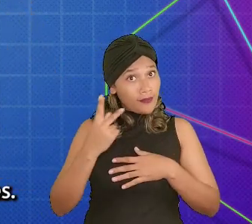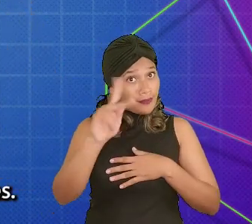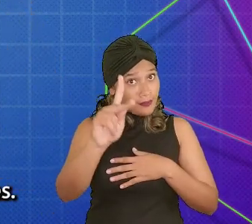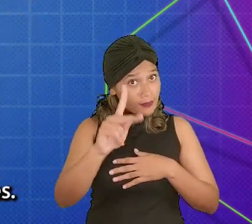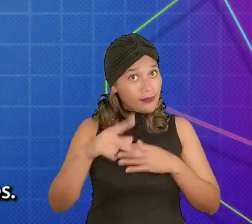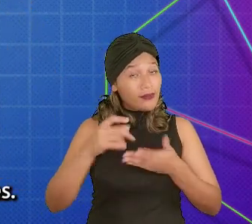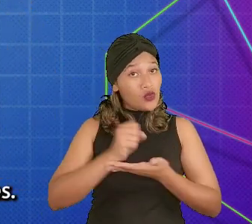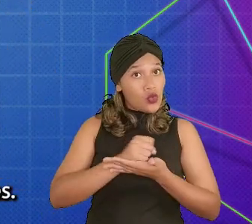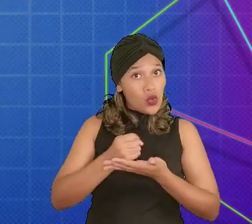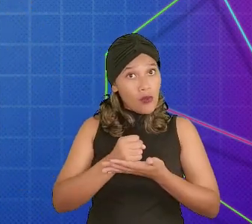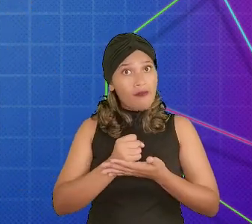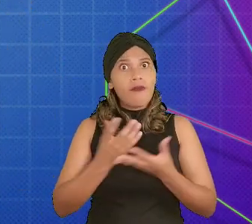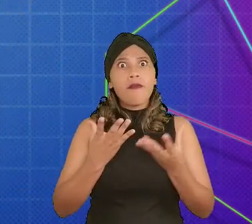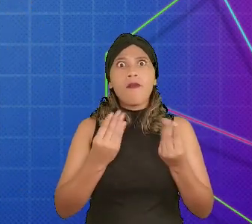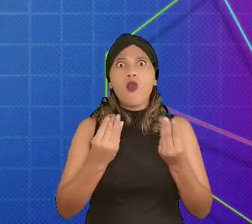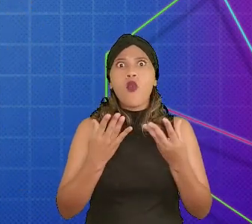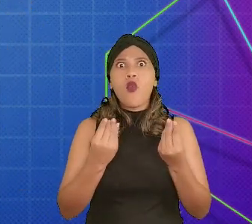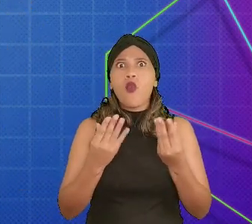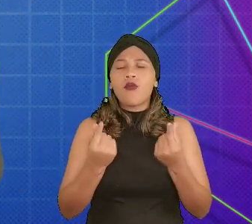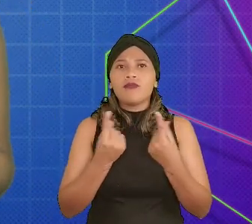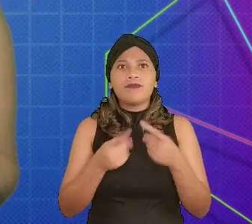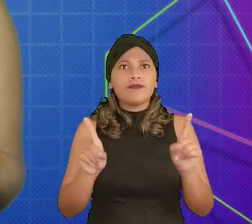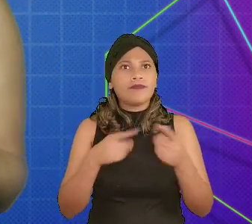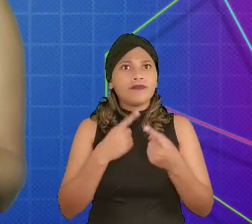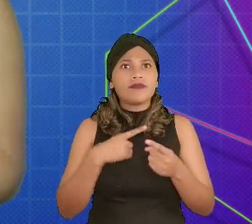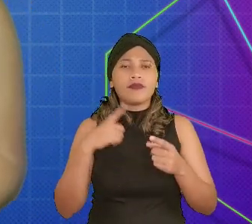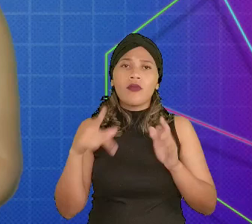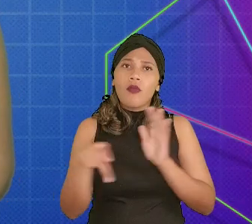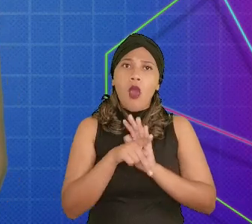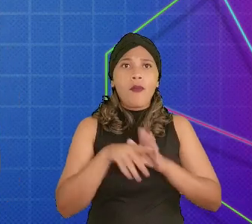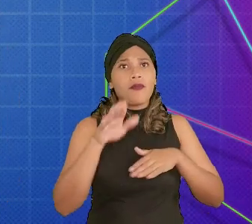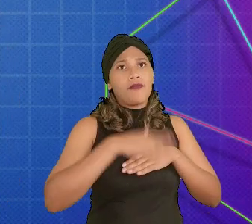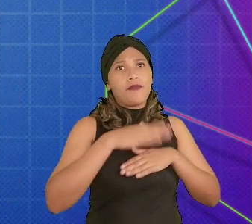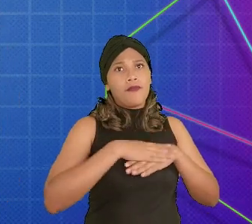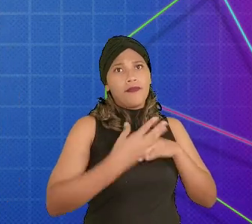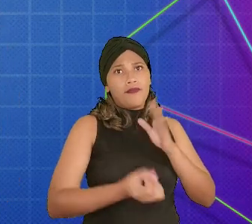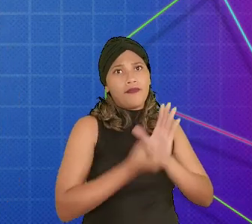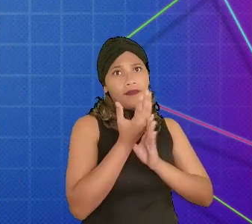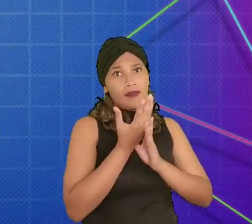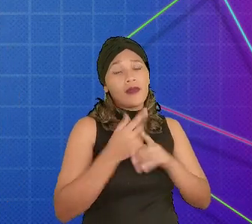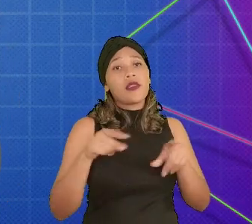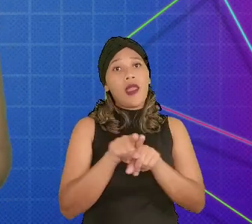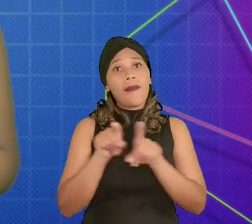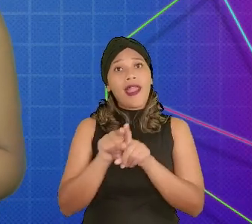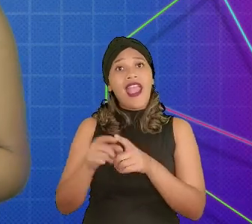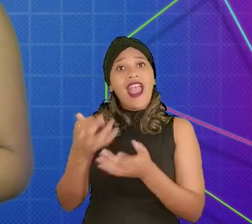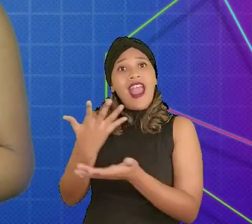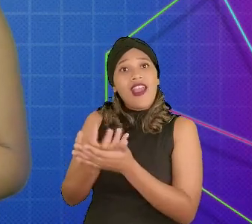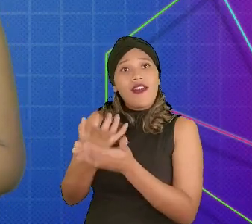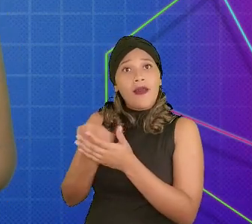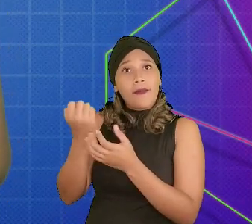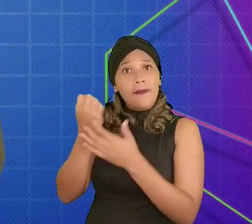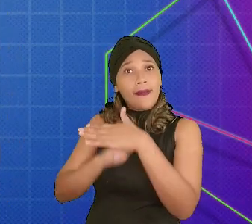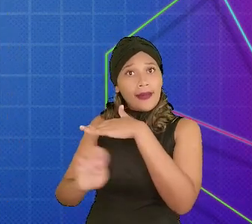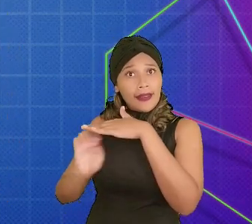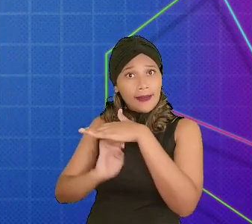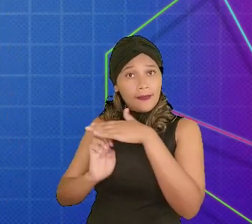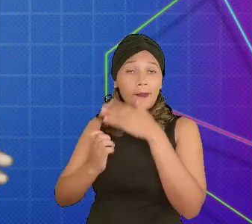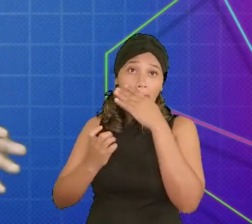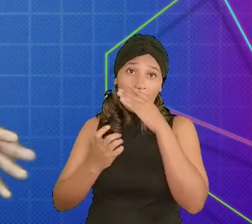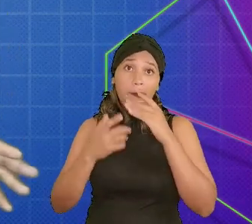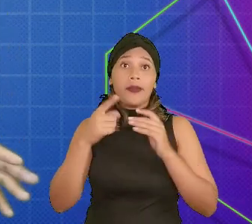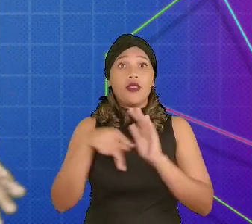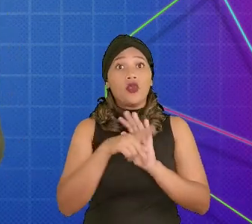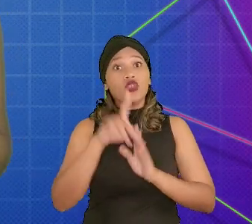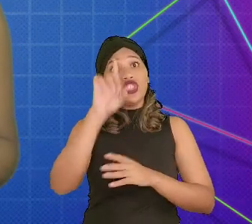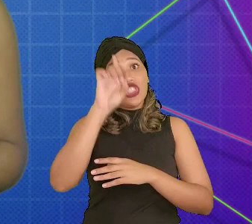músicas em seus games. Muitas músicas têm direitos autorais que pertencem aos artistas e também às gravadoras que produziram essa obra.